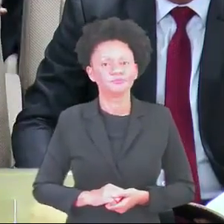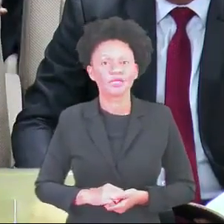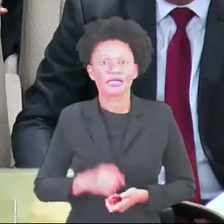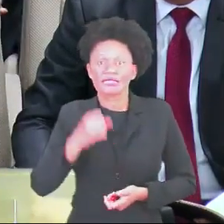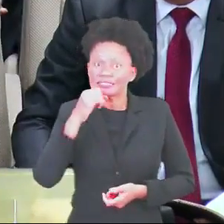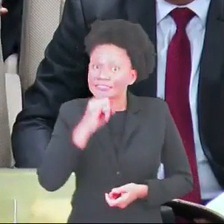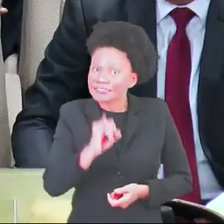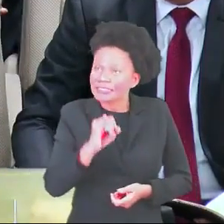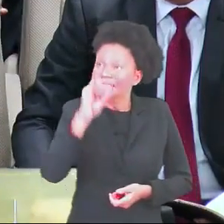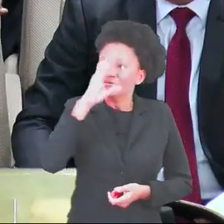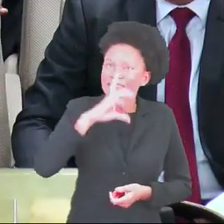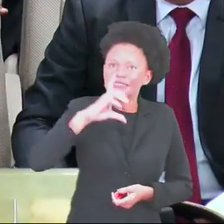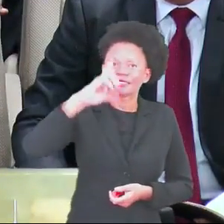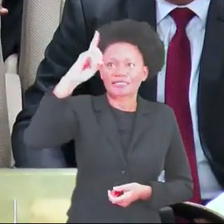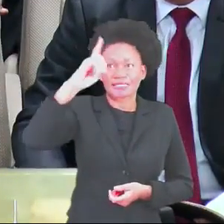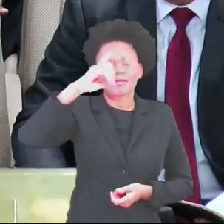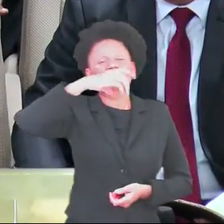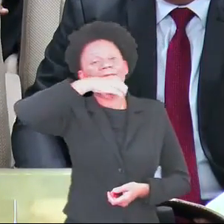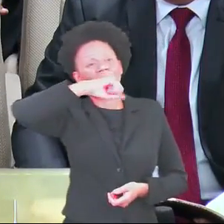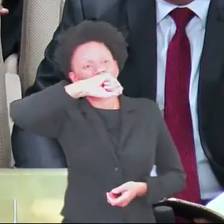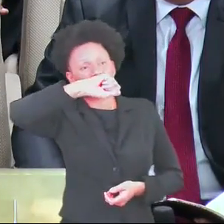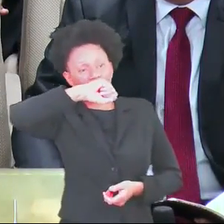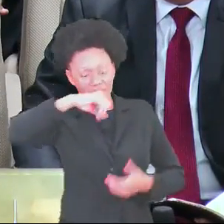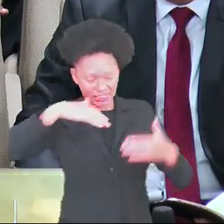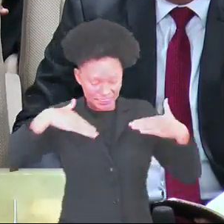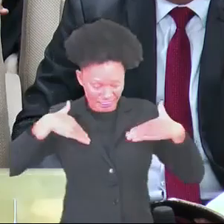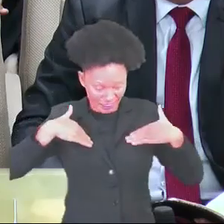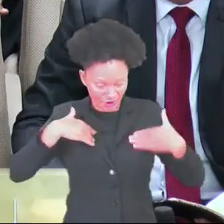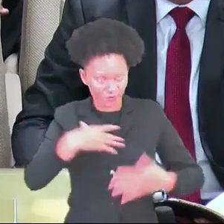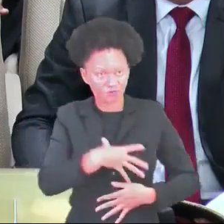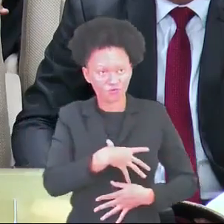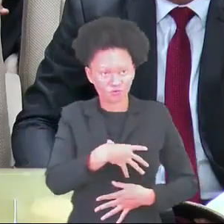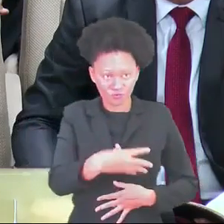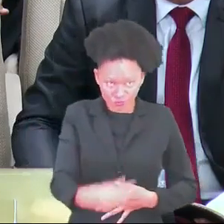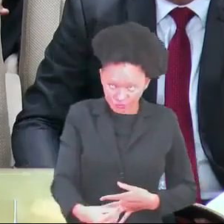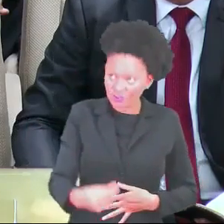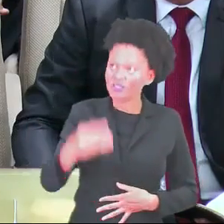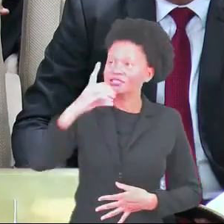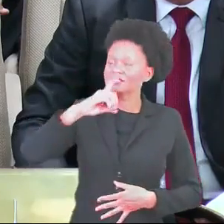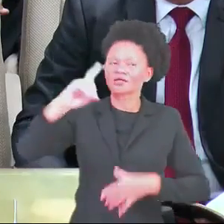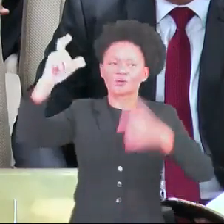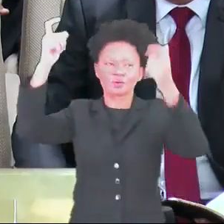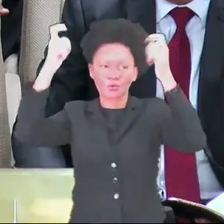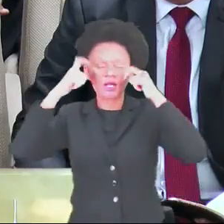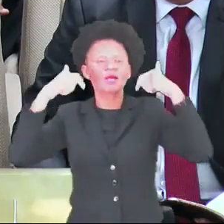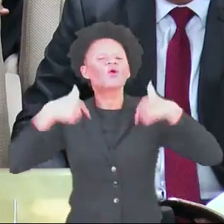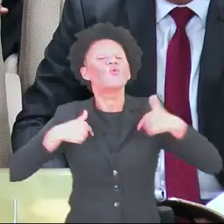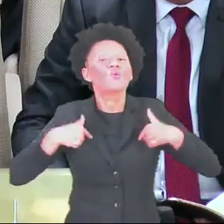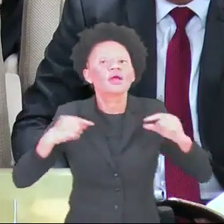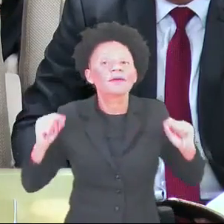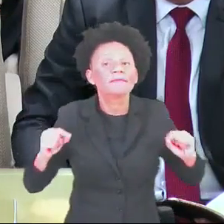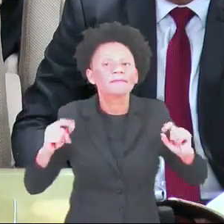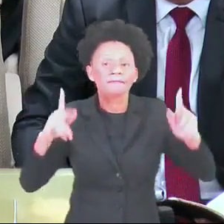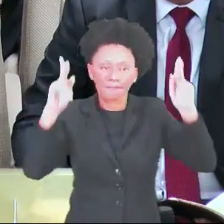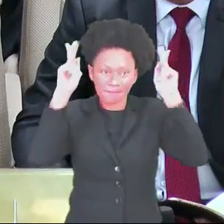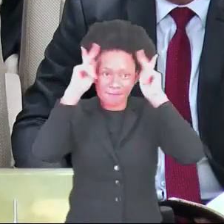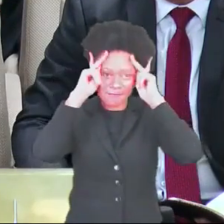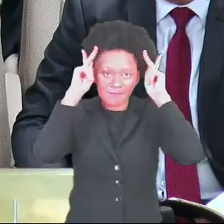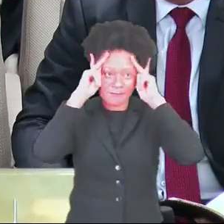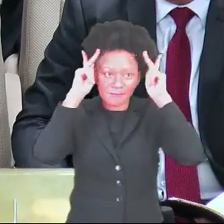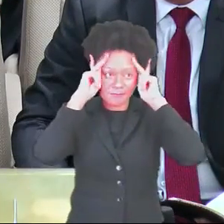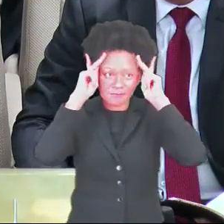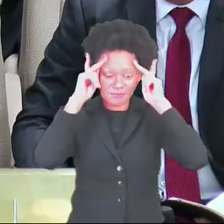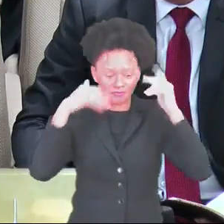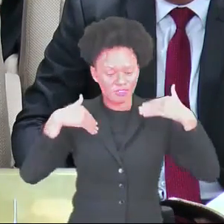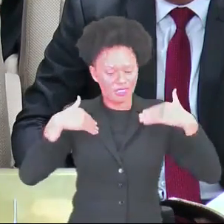Se Deus é um Deus Pai, e eu sou filho dele, e Deus é rei, então eu sou o quê? Príncipe. Diga, essa